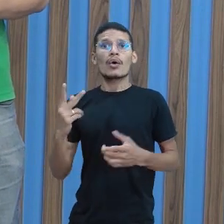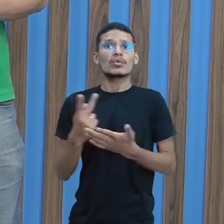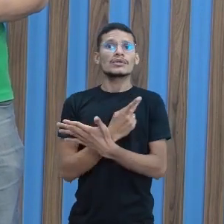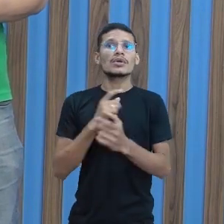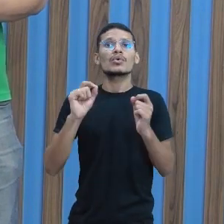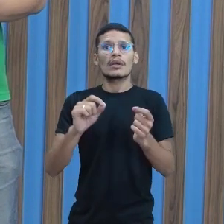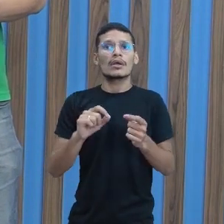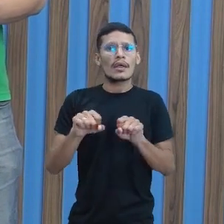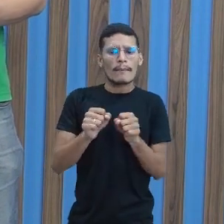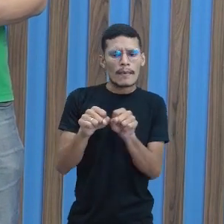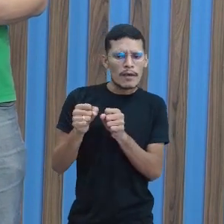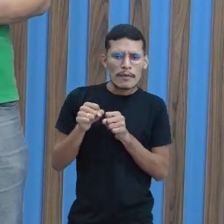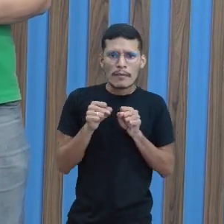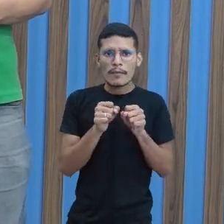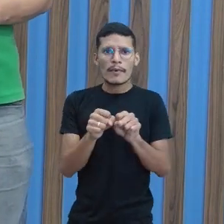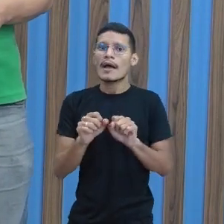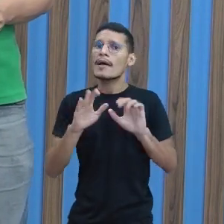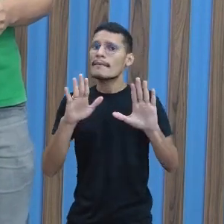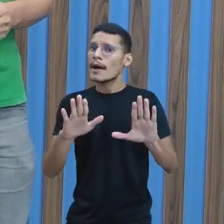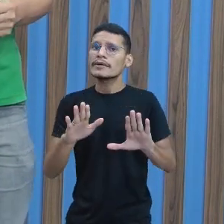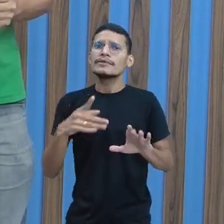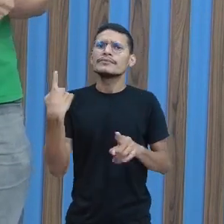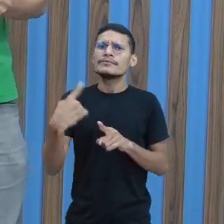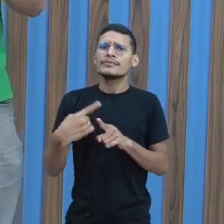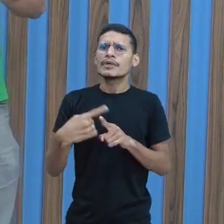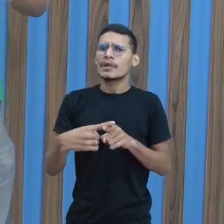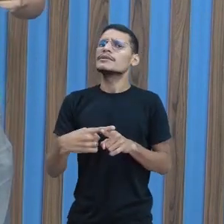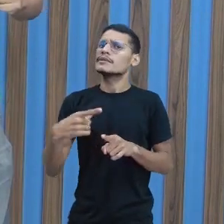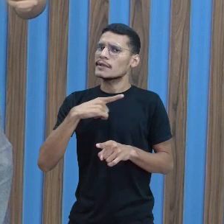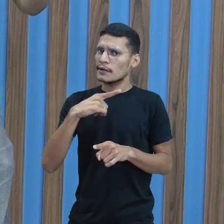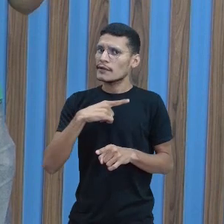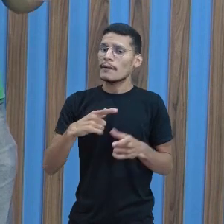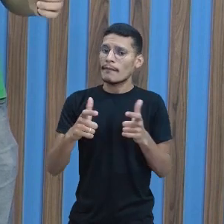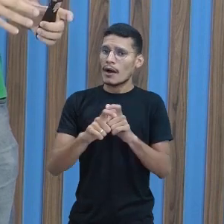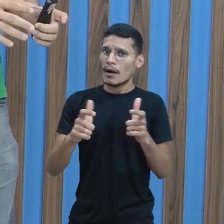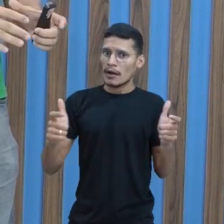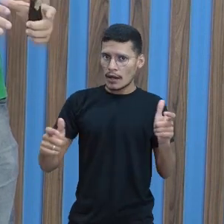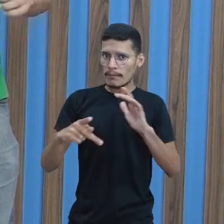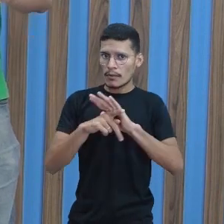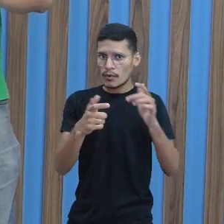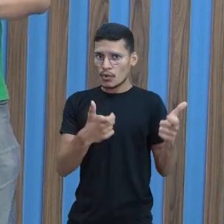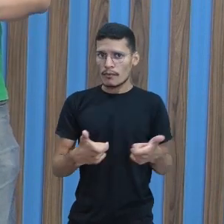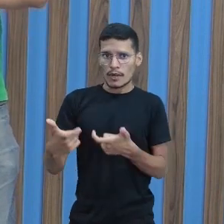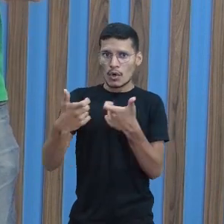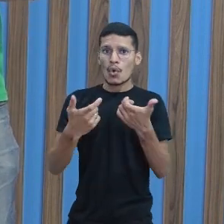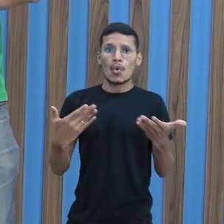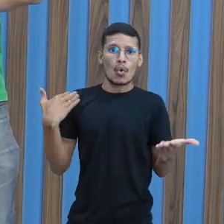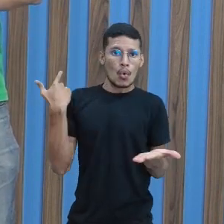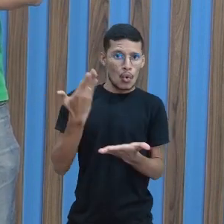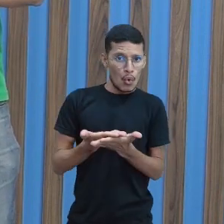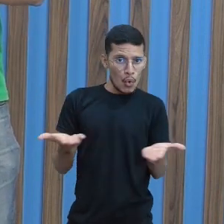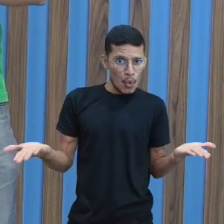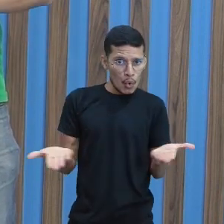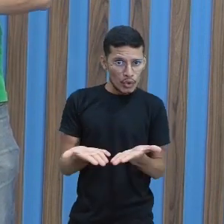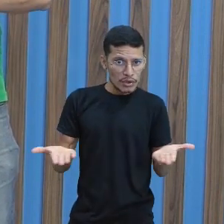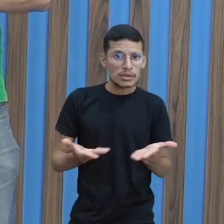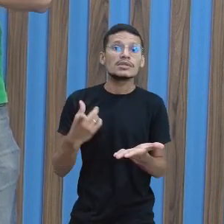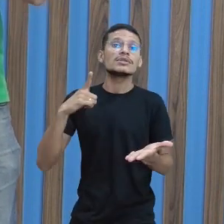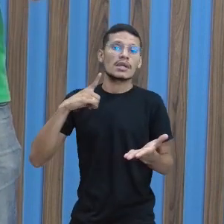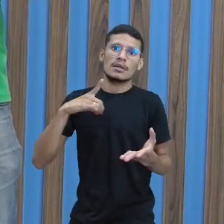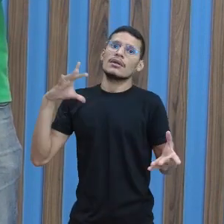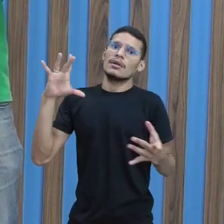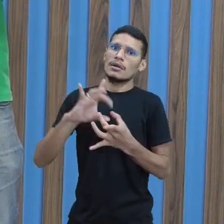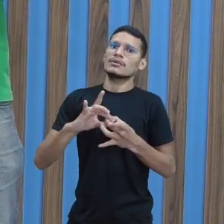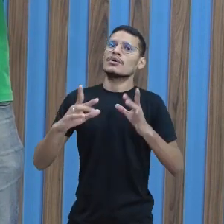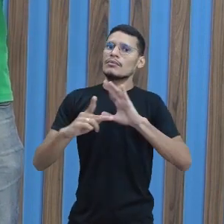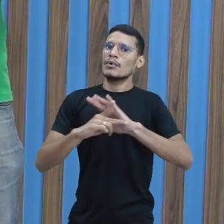foi esfacelado, e é interessante dizer justamente que uma grande parte do conflito que a gente tem hoje nesse território tem muito a ver